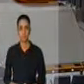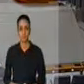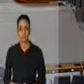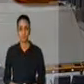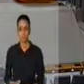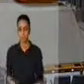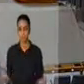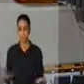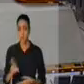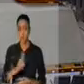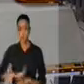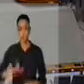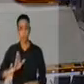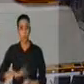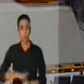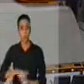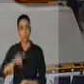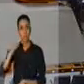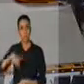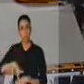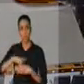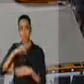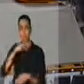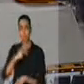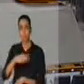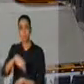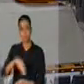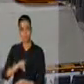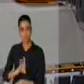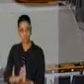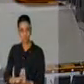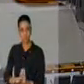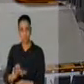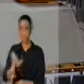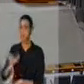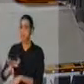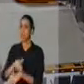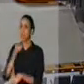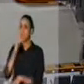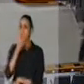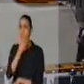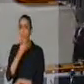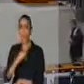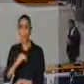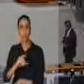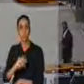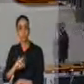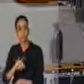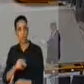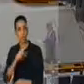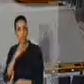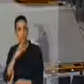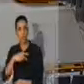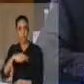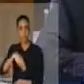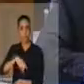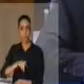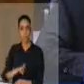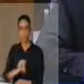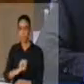Alternando pelo tempo da liderança do PMDB, o deputado Valdir Collato, PMDB Santa Catarina, Vossa